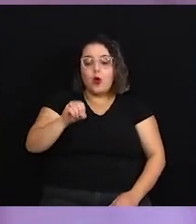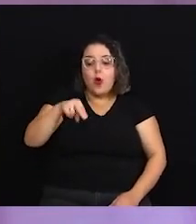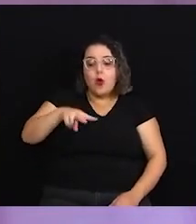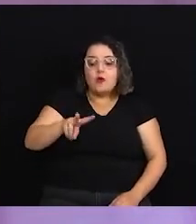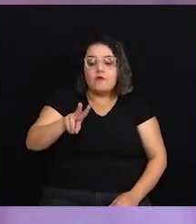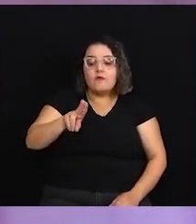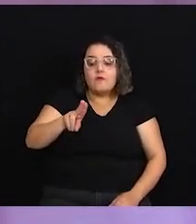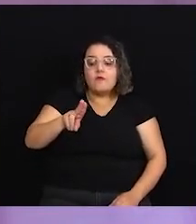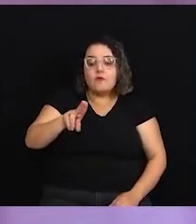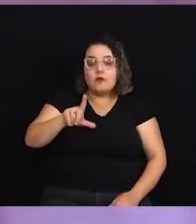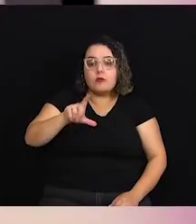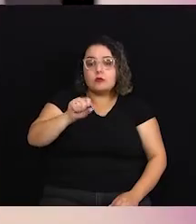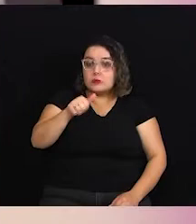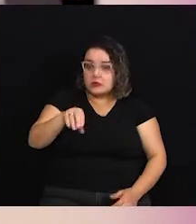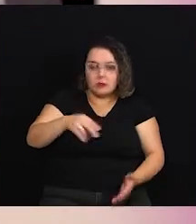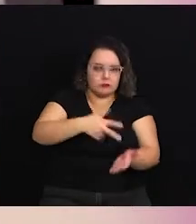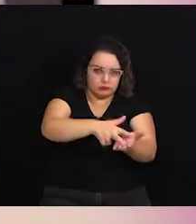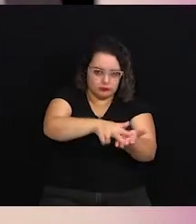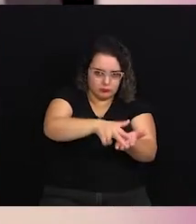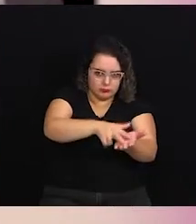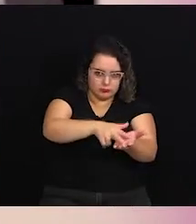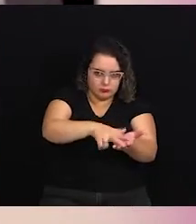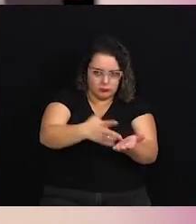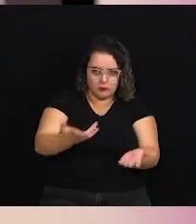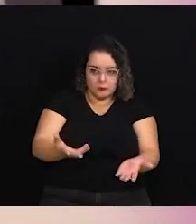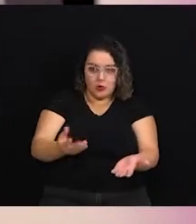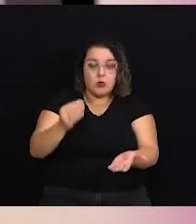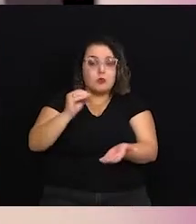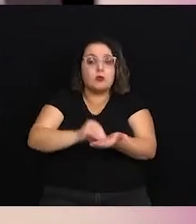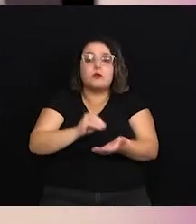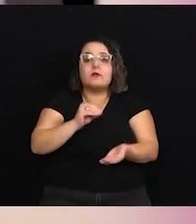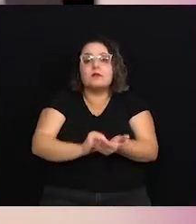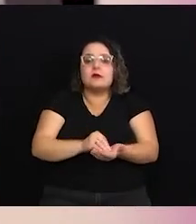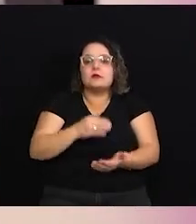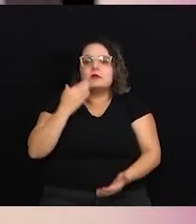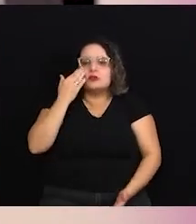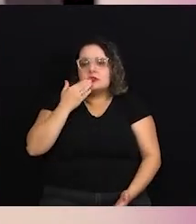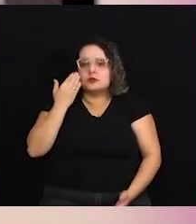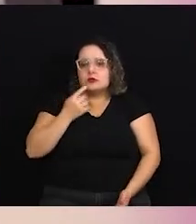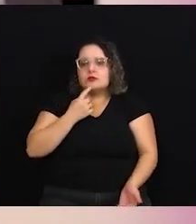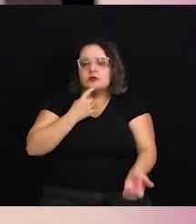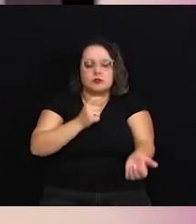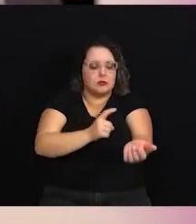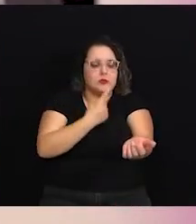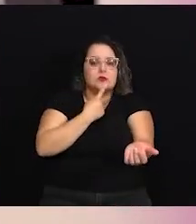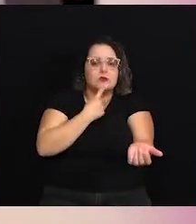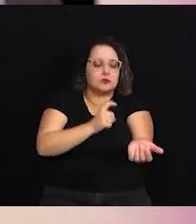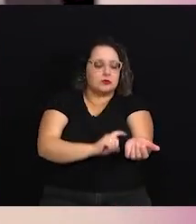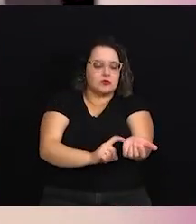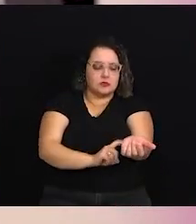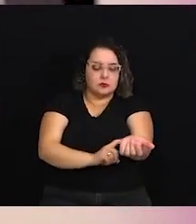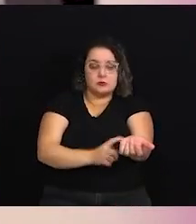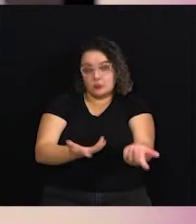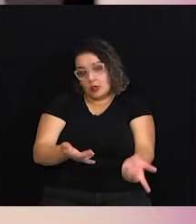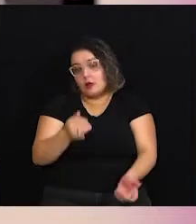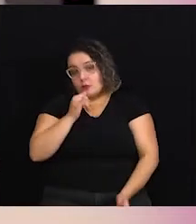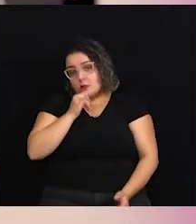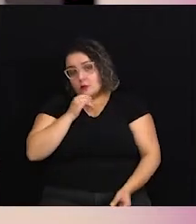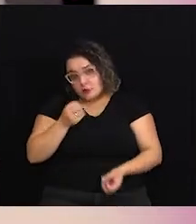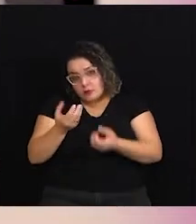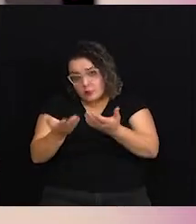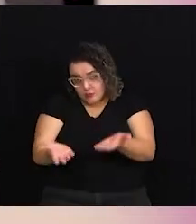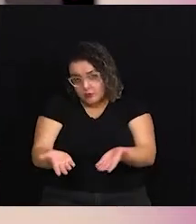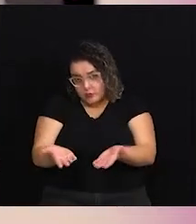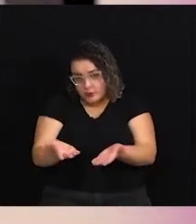por digamos por falta de açúcar no sangue este o exemplo que eu gostaria de trazer